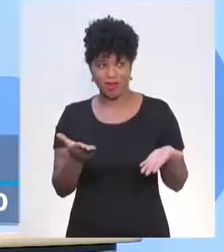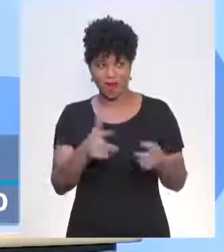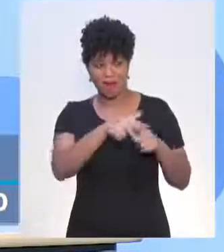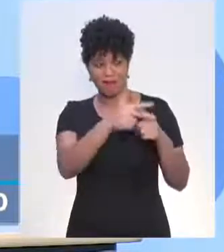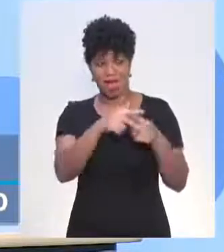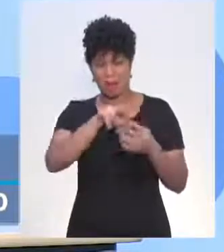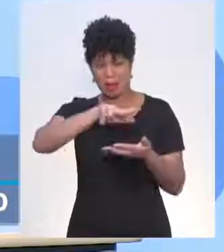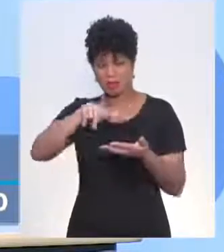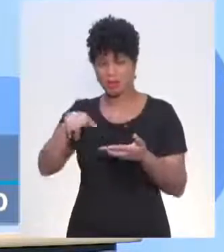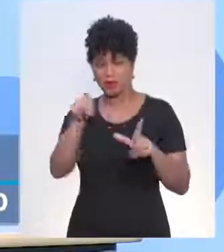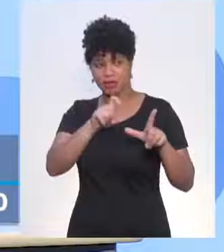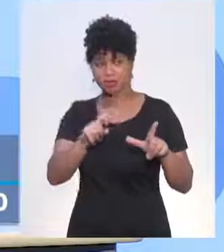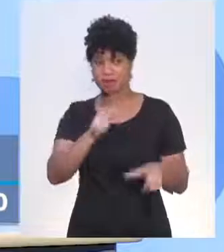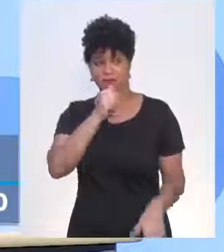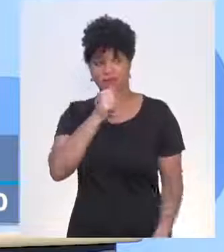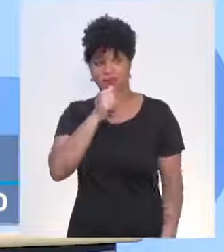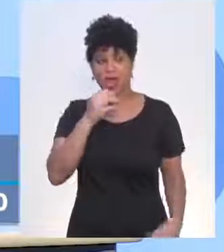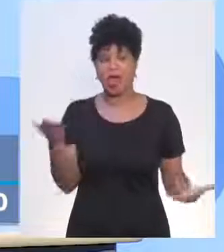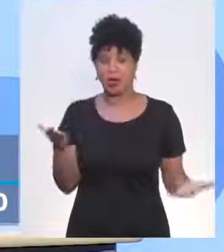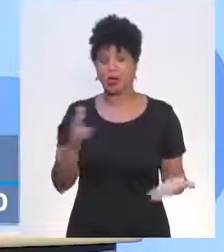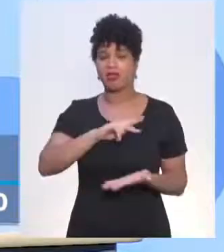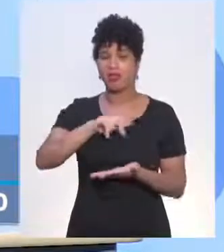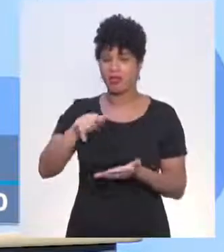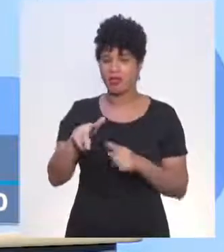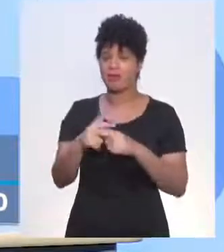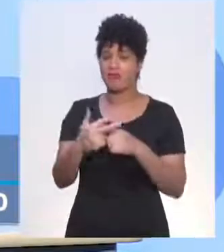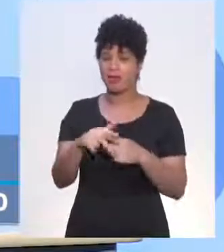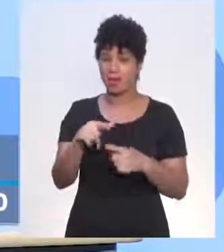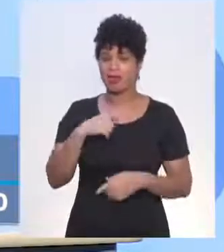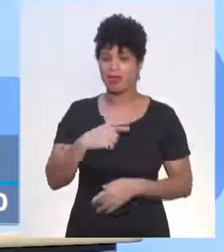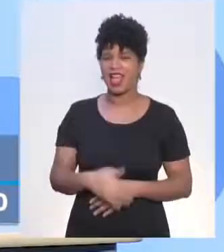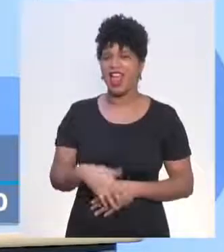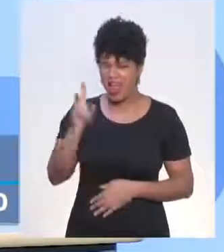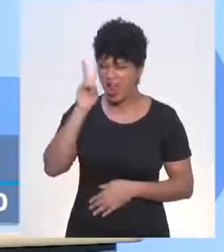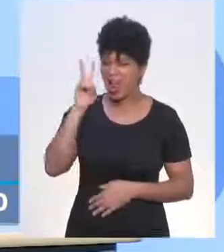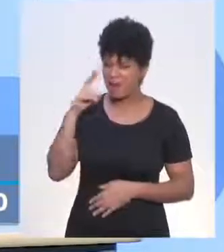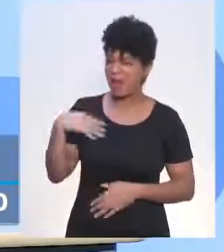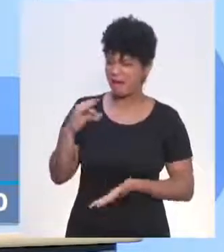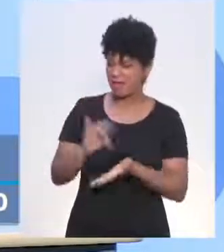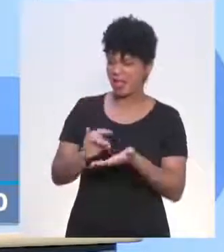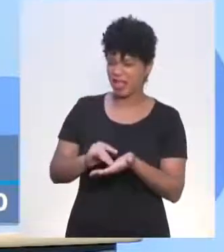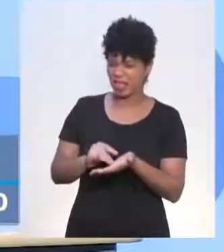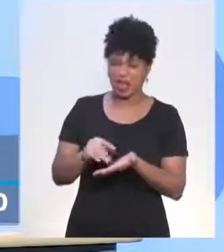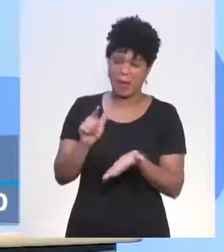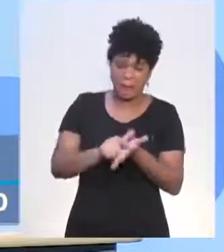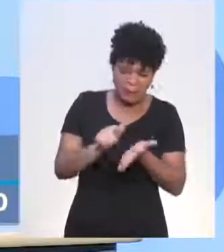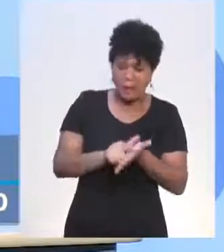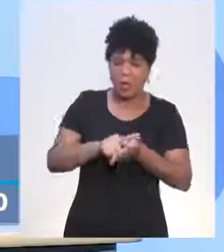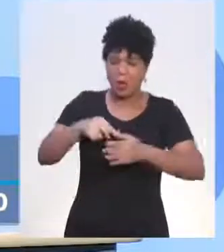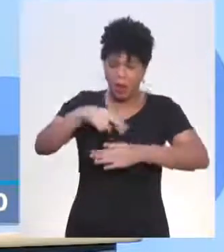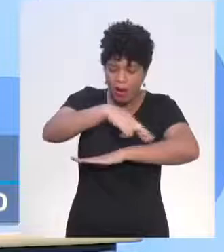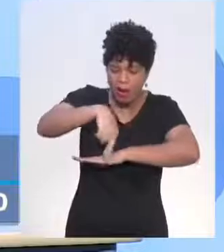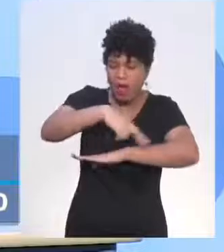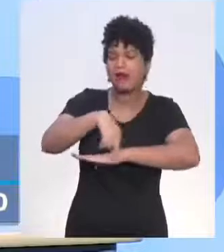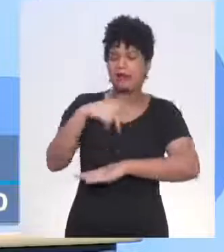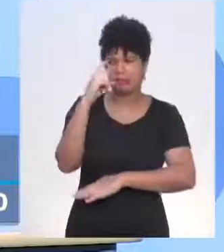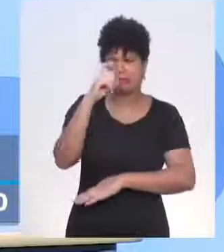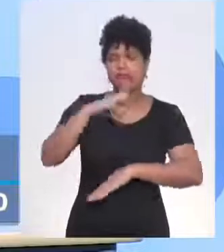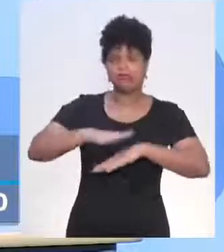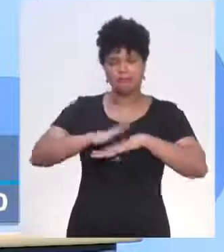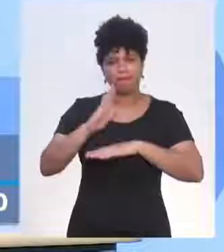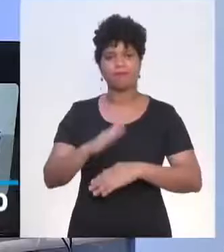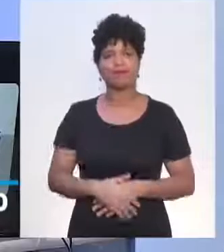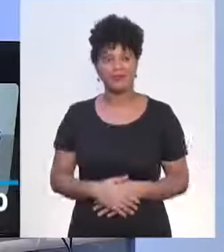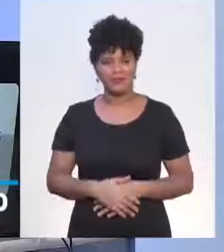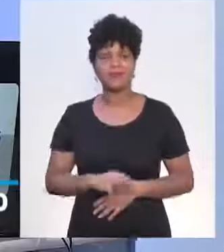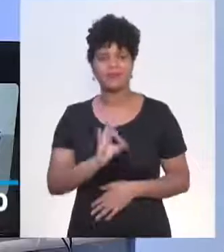instrumentos. Então, aproveitem, que são ferramentas muito legais. Você fazer né? na raça, lá no papel, na reguinha, né? Beleza, eu